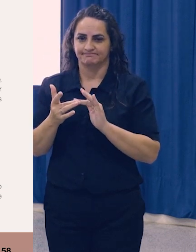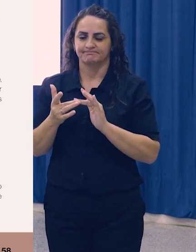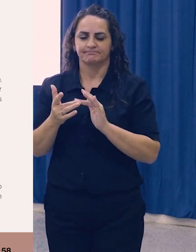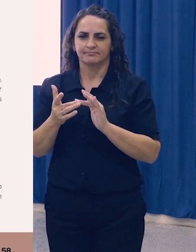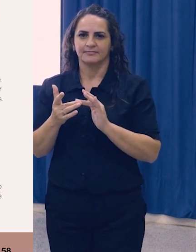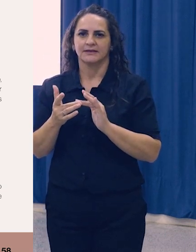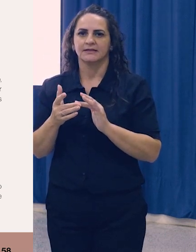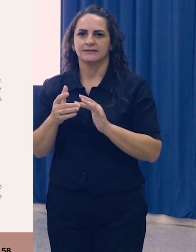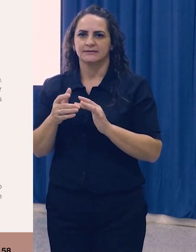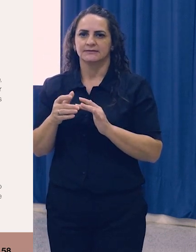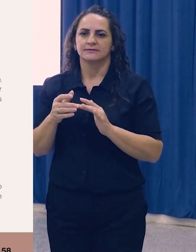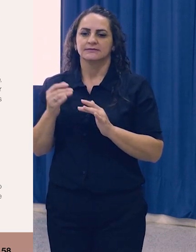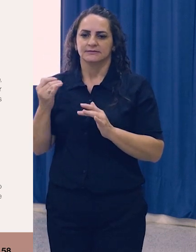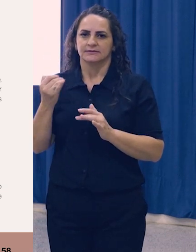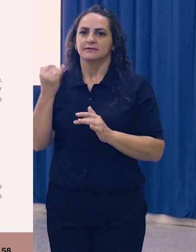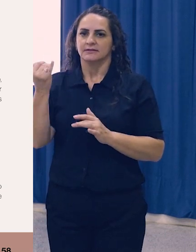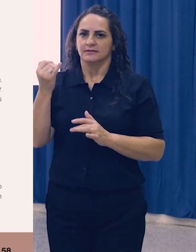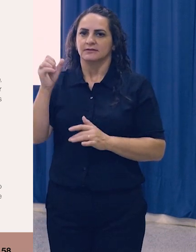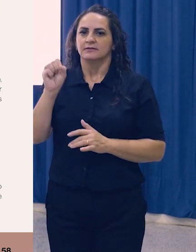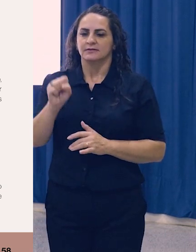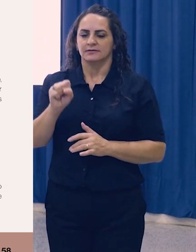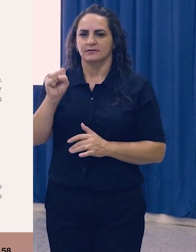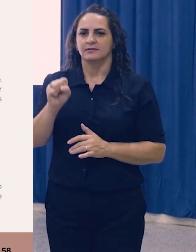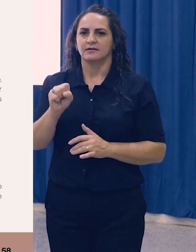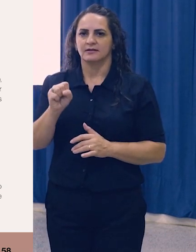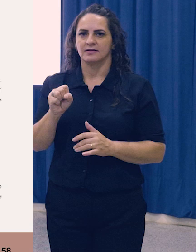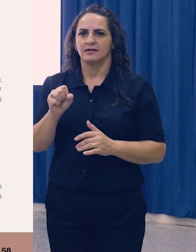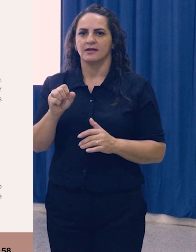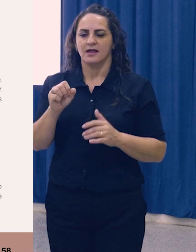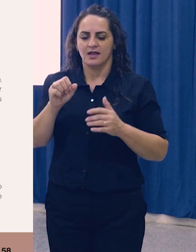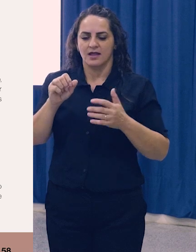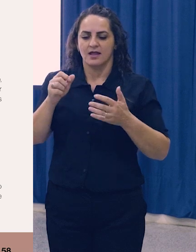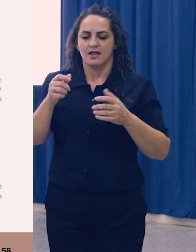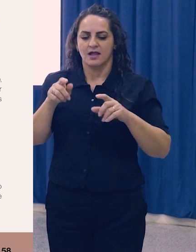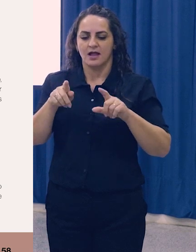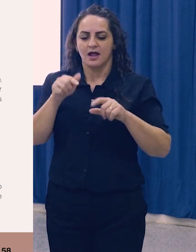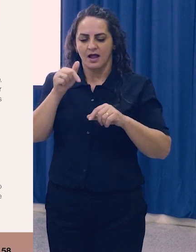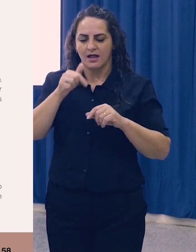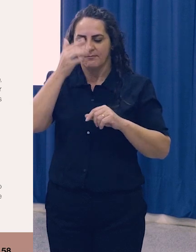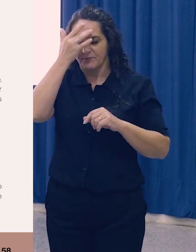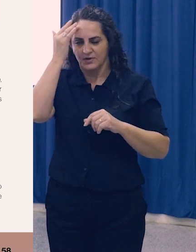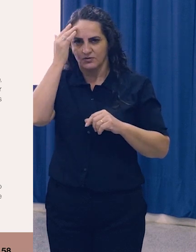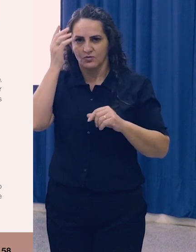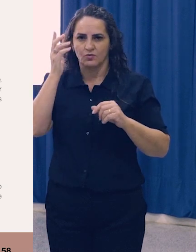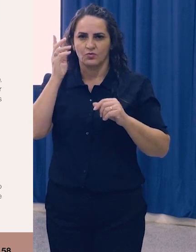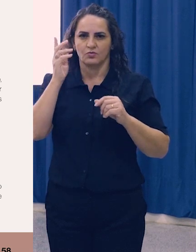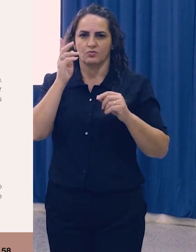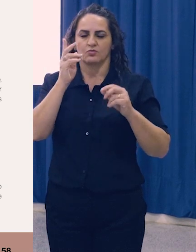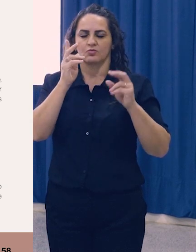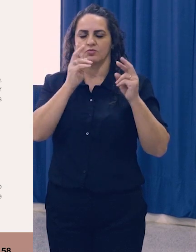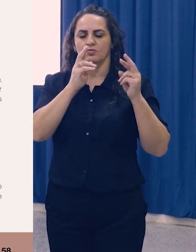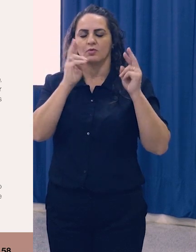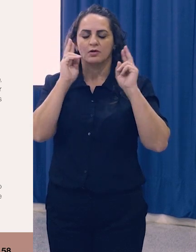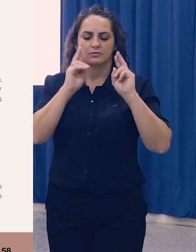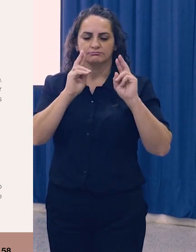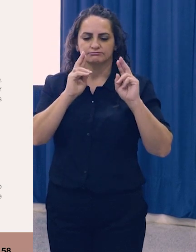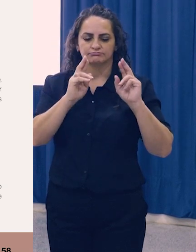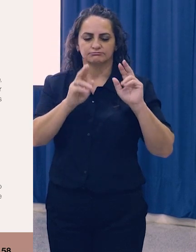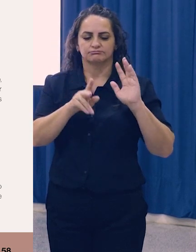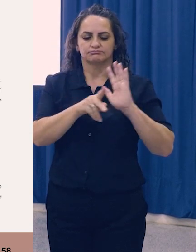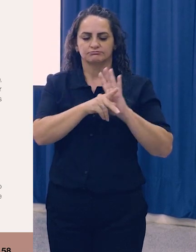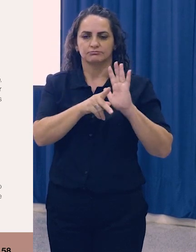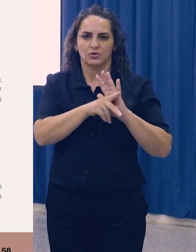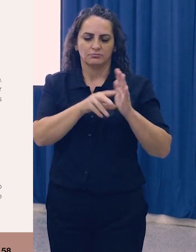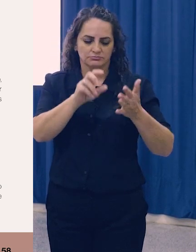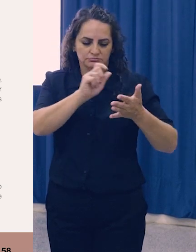realmente, esse é um ponto muito importante. Eles escrevem releases, que são textos bem